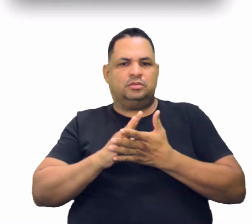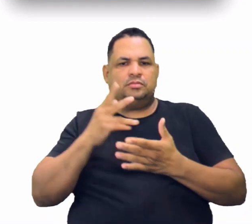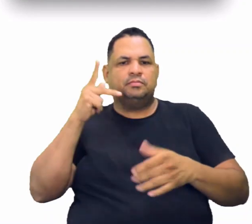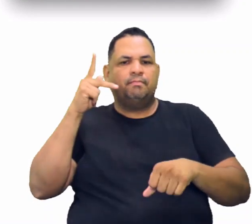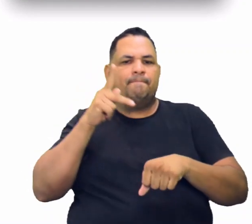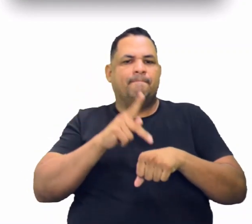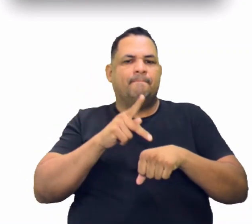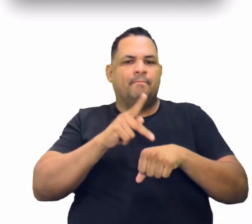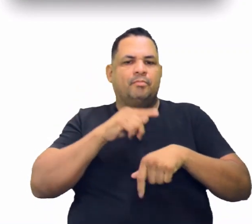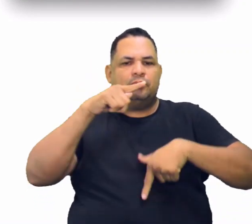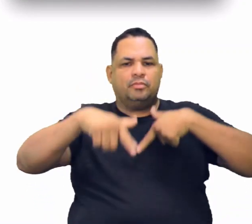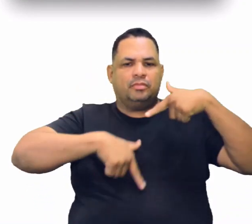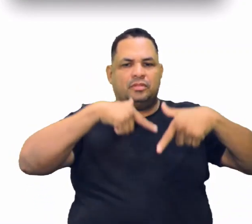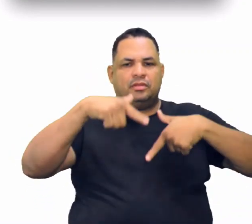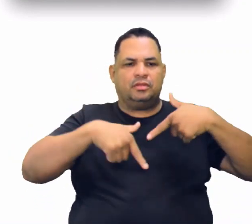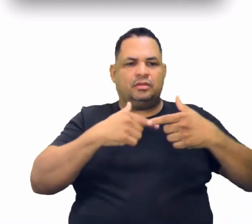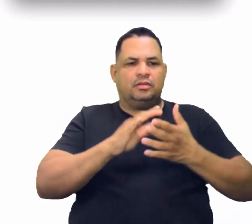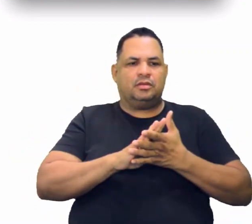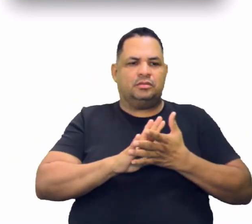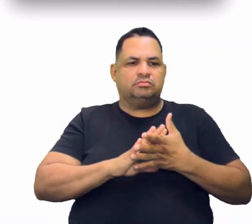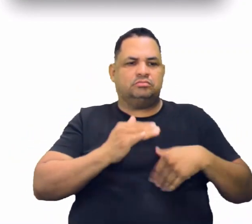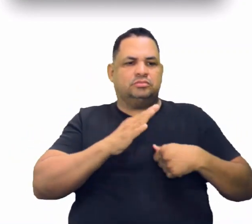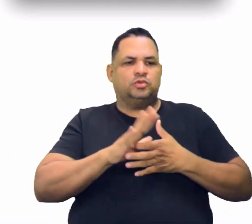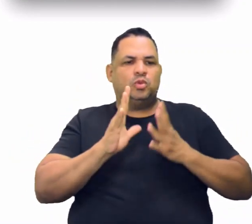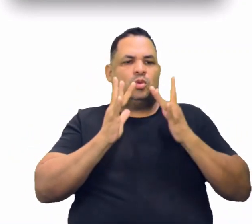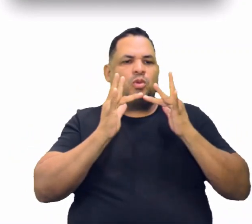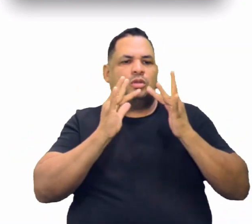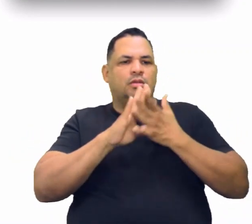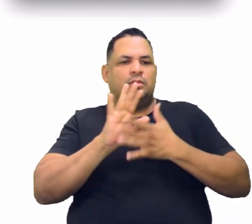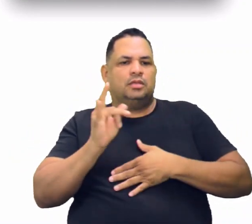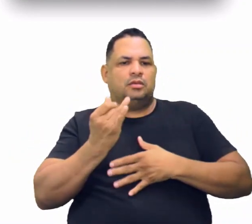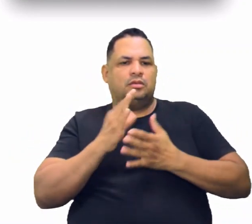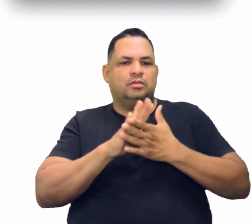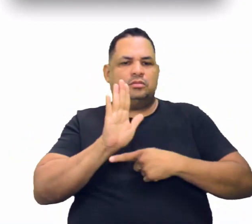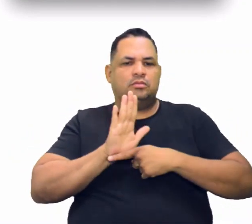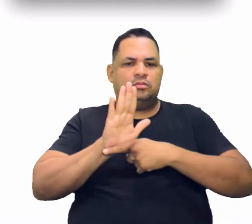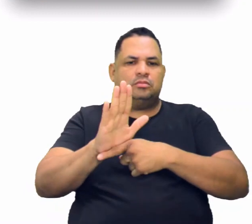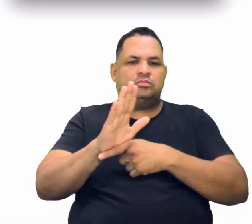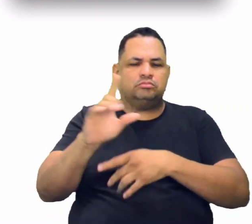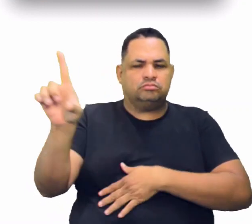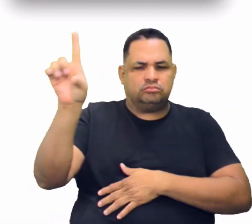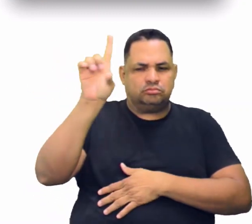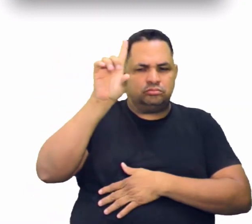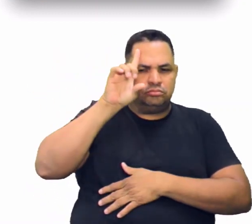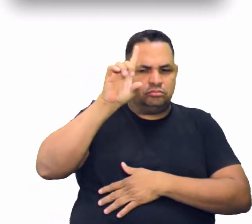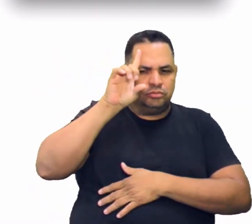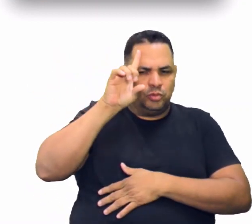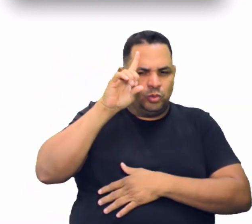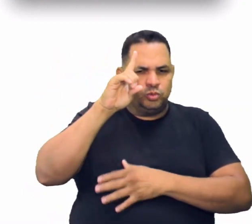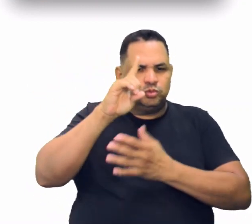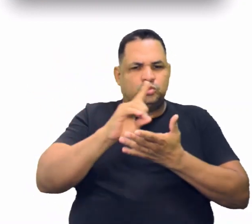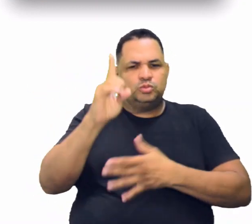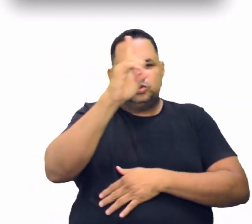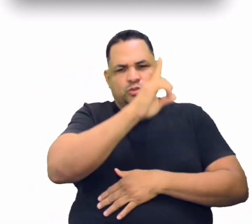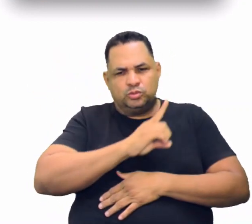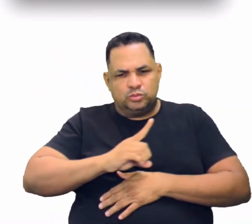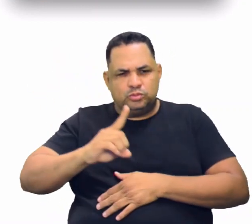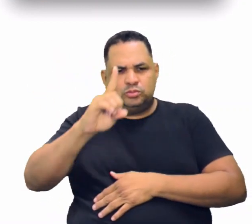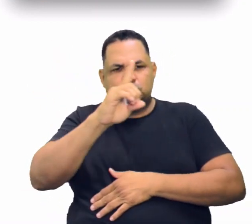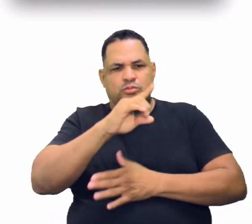da pedreira. Sua amante Betorleza o ajuda de domingo a domingo, trabalhando sem